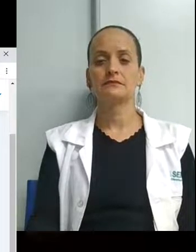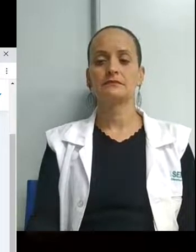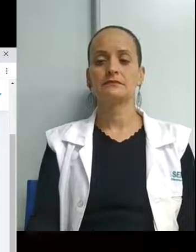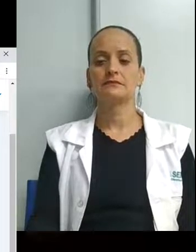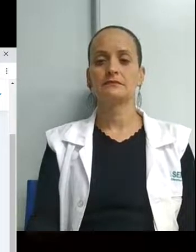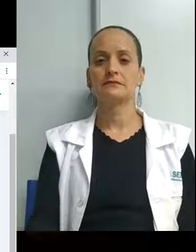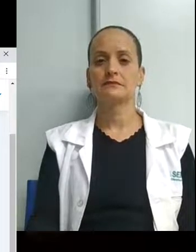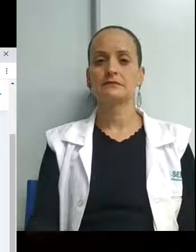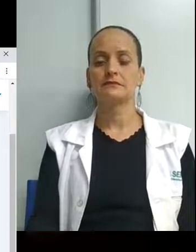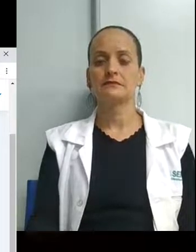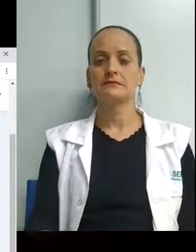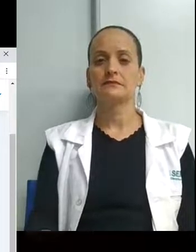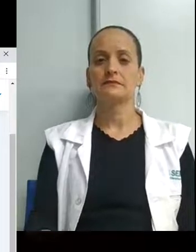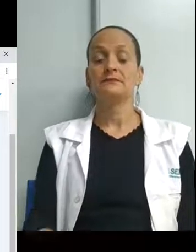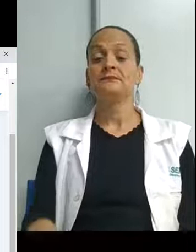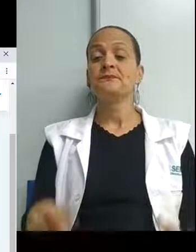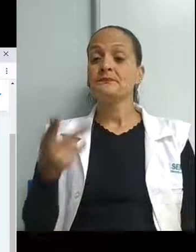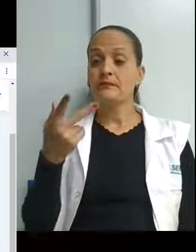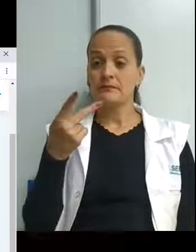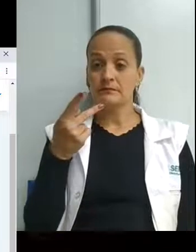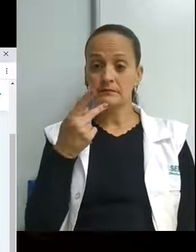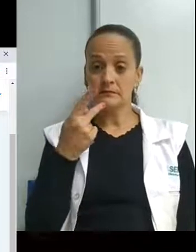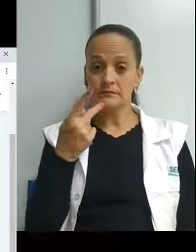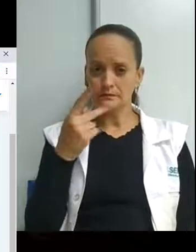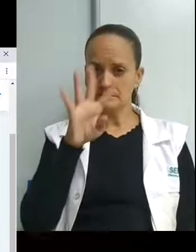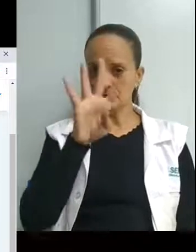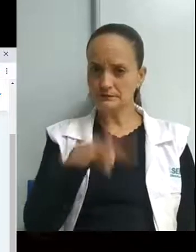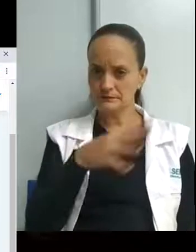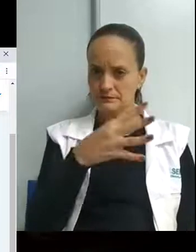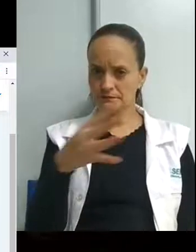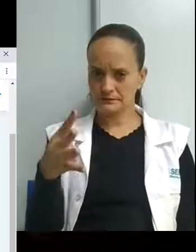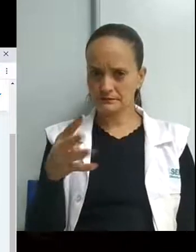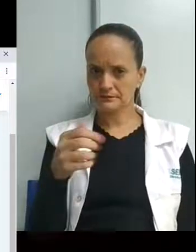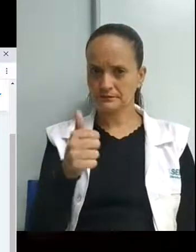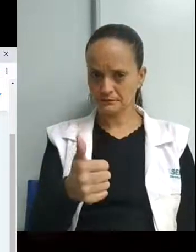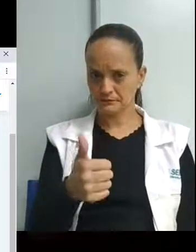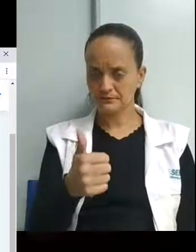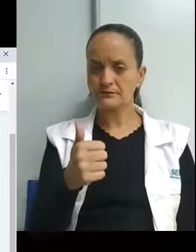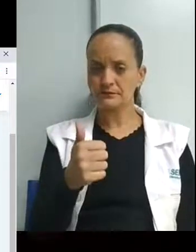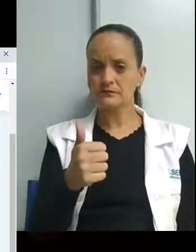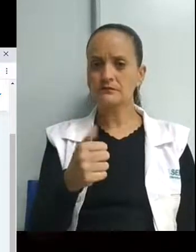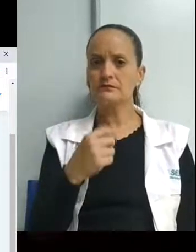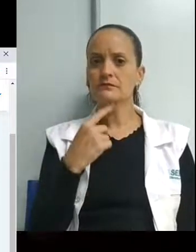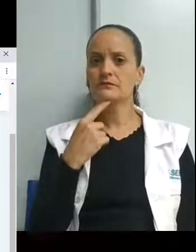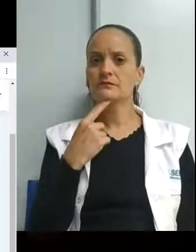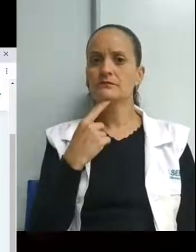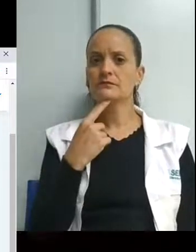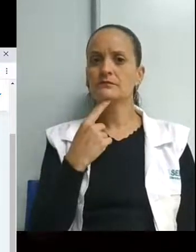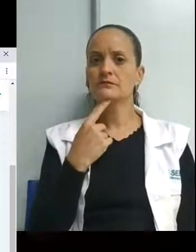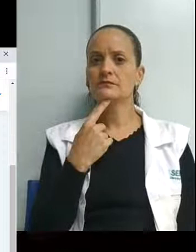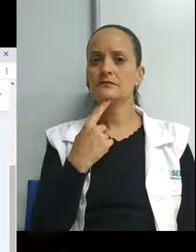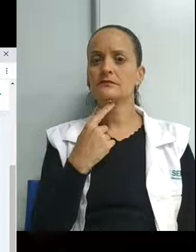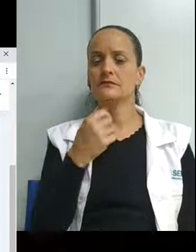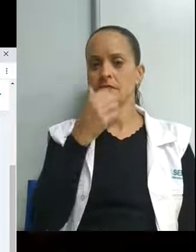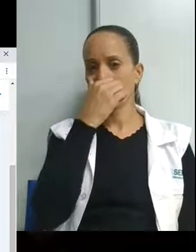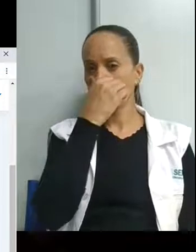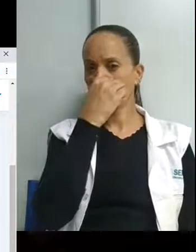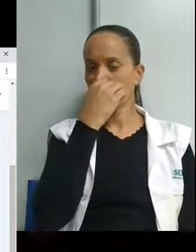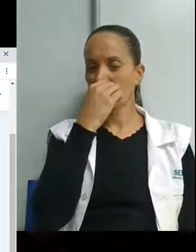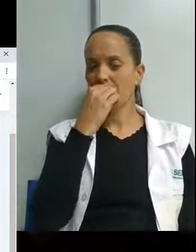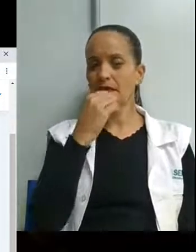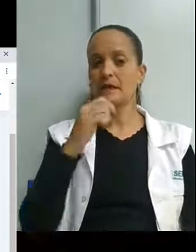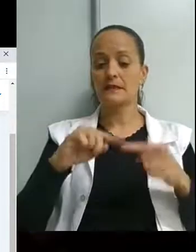Com relação às atividades, ao cronograma, né, a nossa organização de atividades aqui, né, as próximas